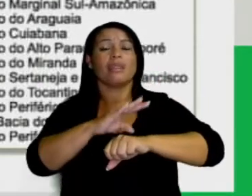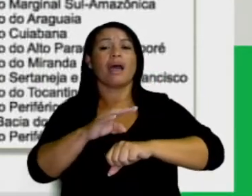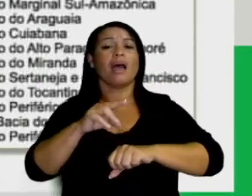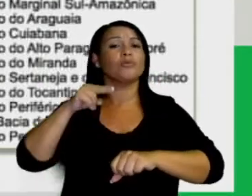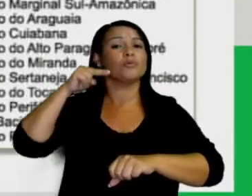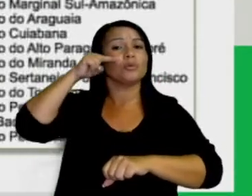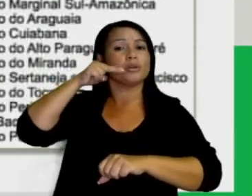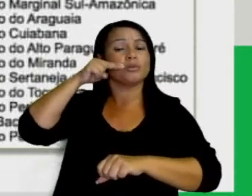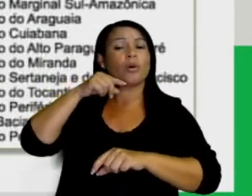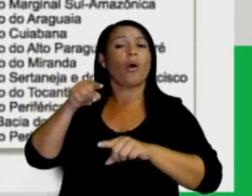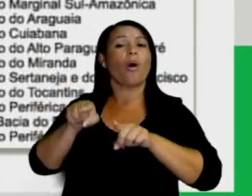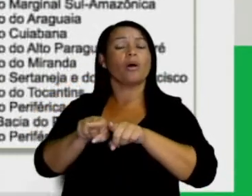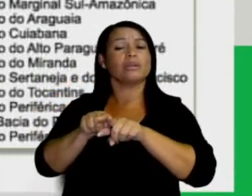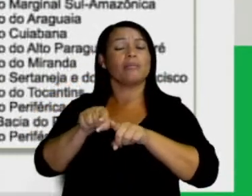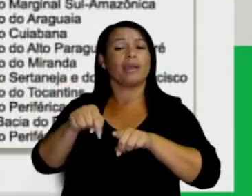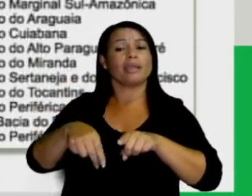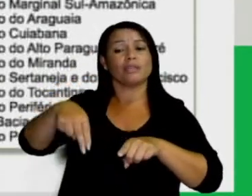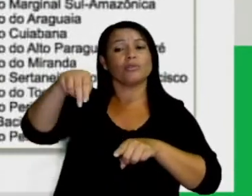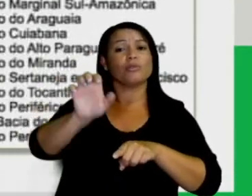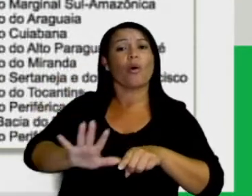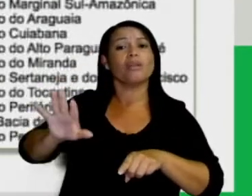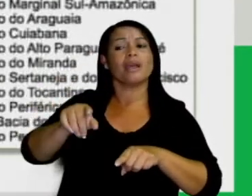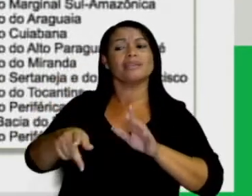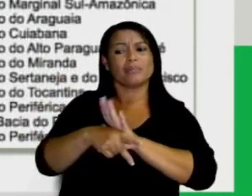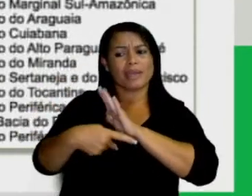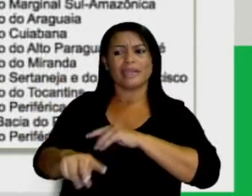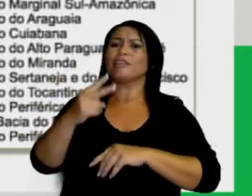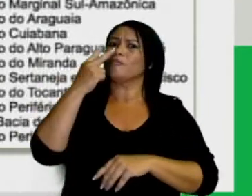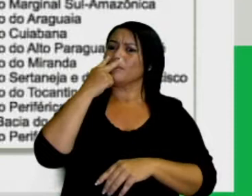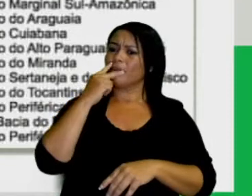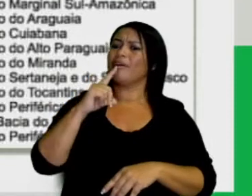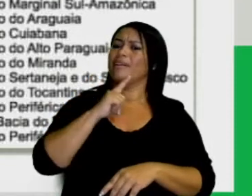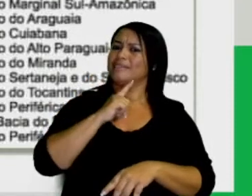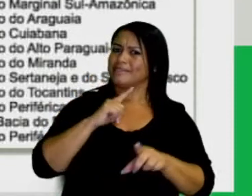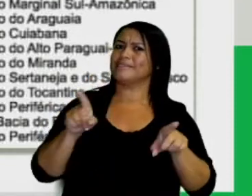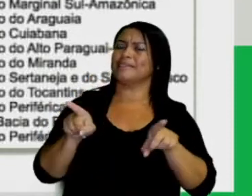proeminente, sobretudo aqui para a região Nordeste, tá? A cidade de Vitória fica bem pertinho